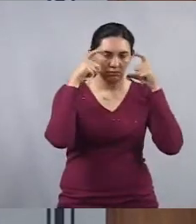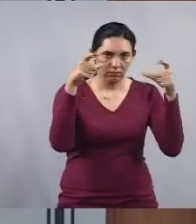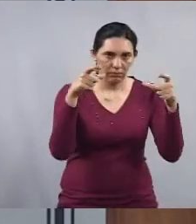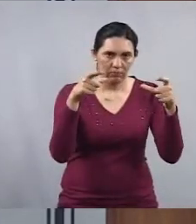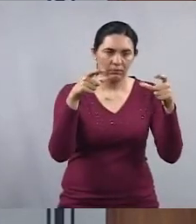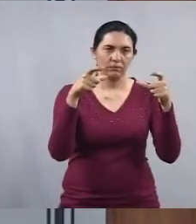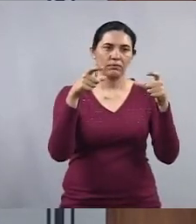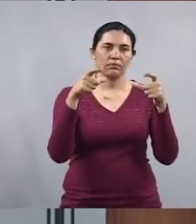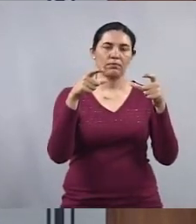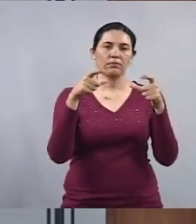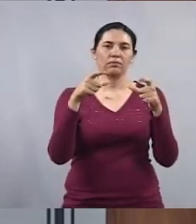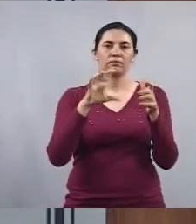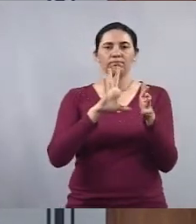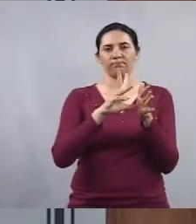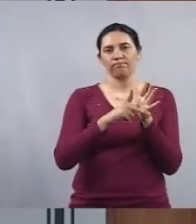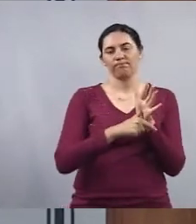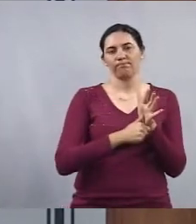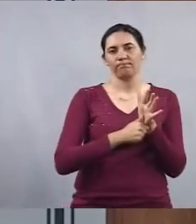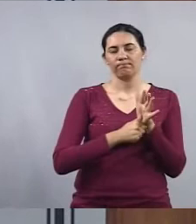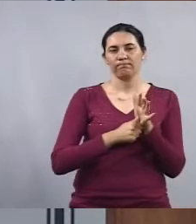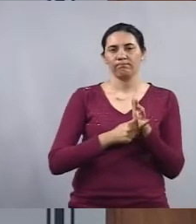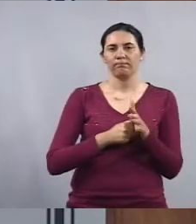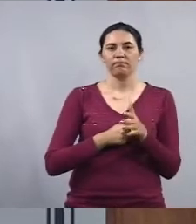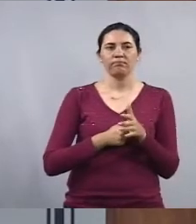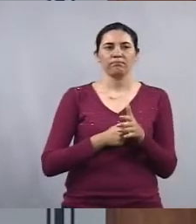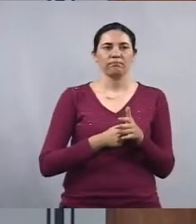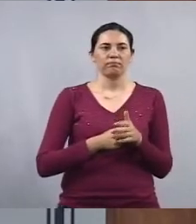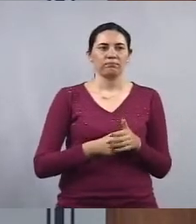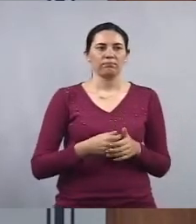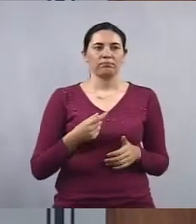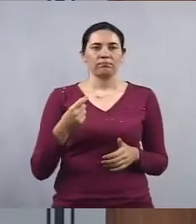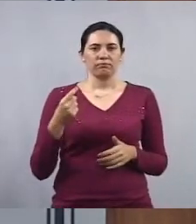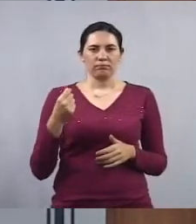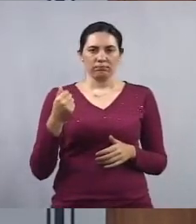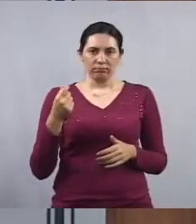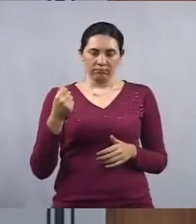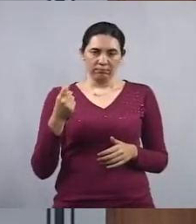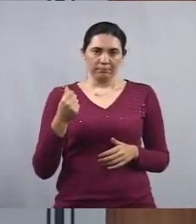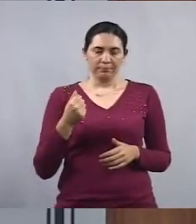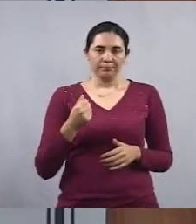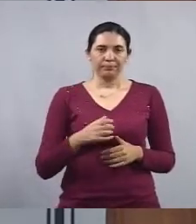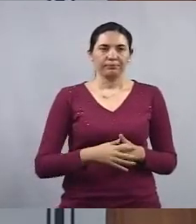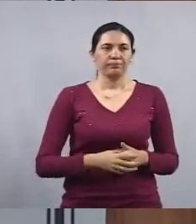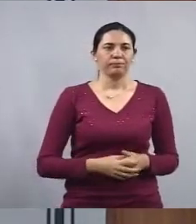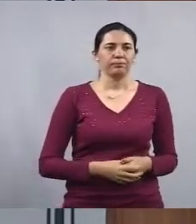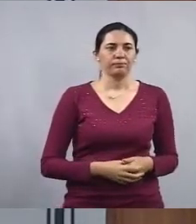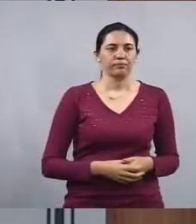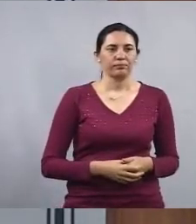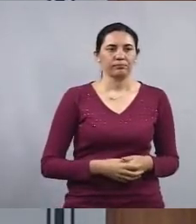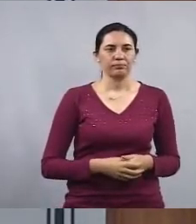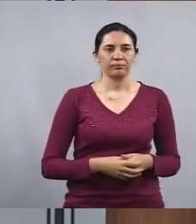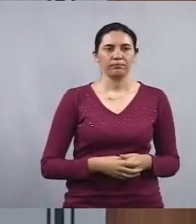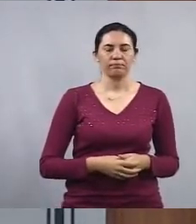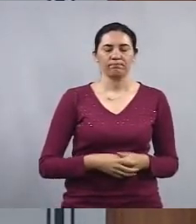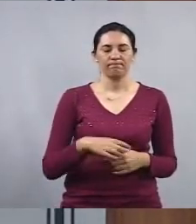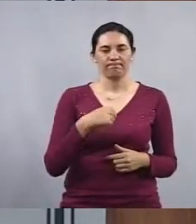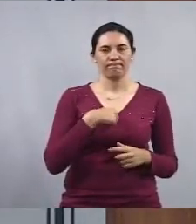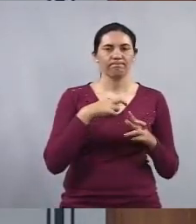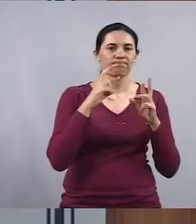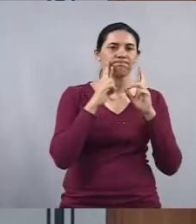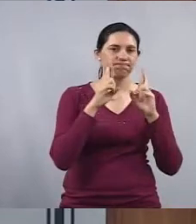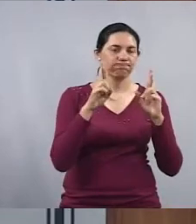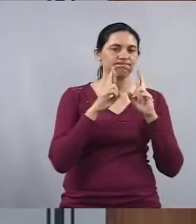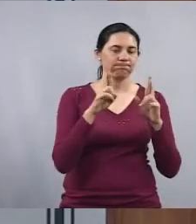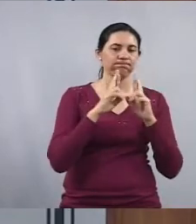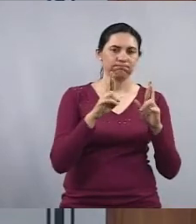e benesses vai fazer o jogo Presidente então fica aqui meu não teria repúdio mas minha reclamação e que